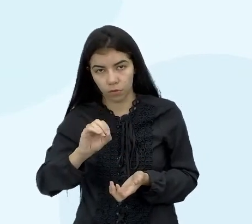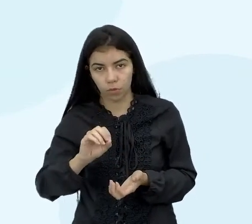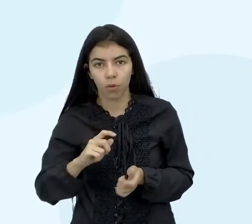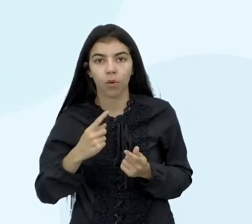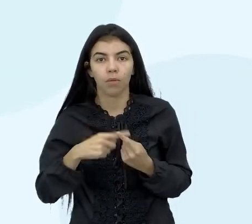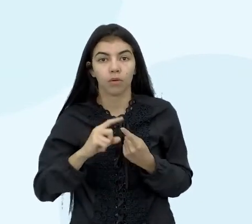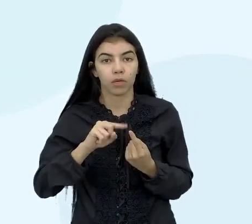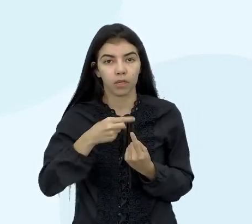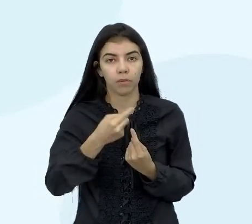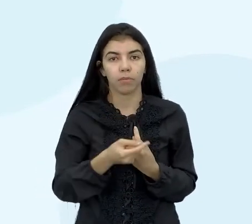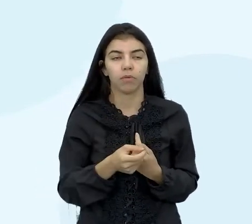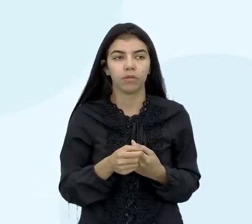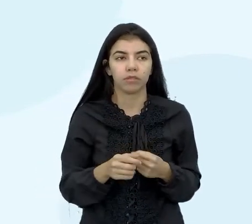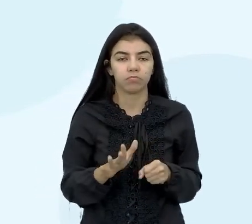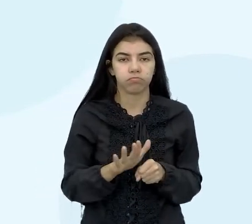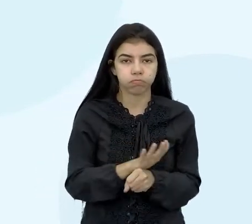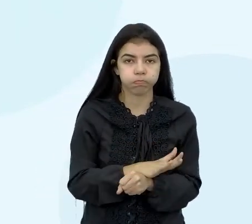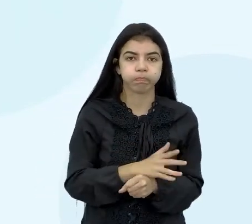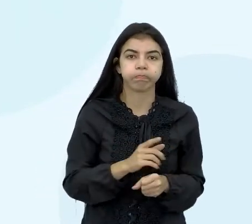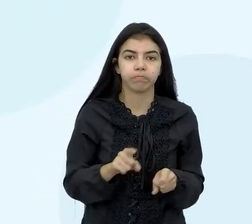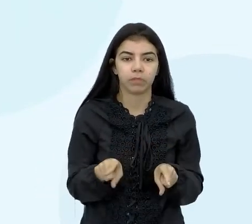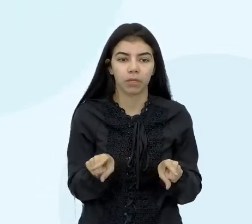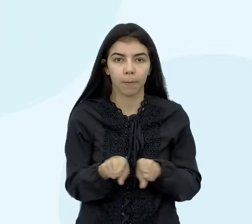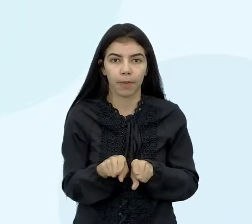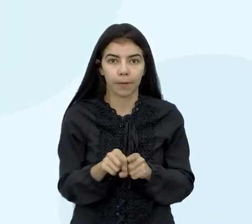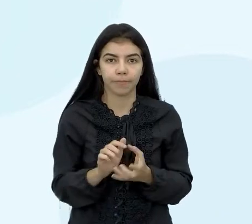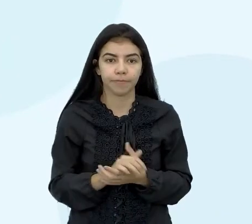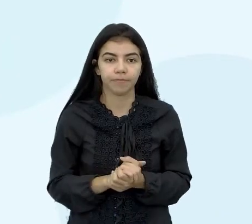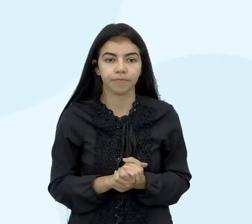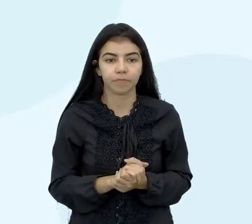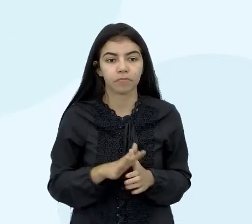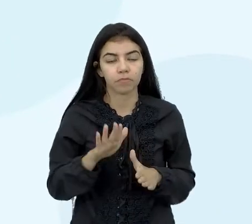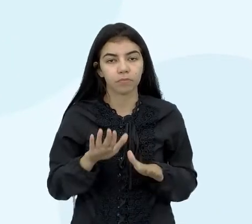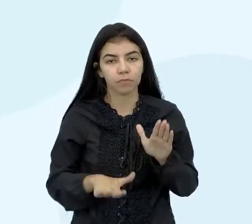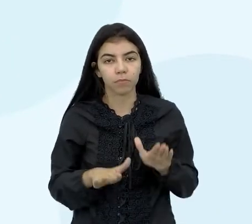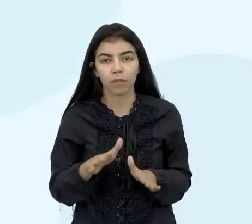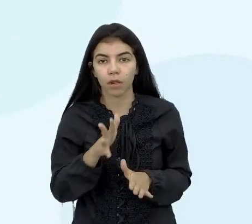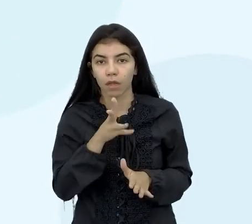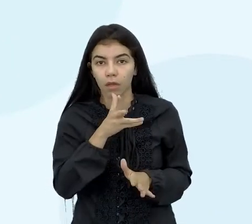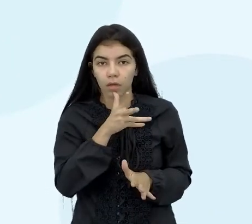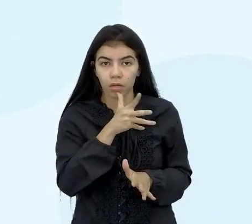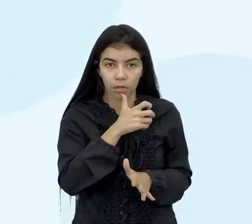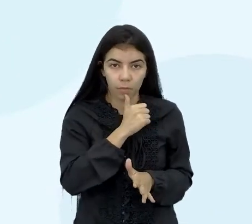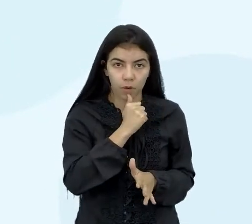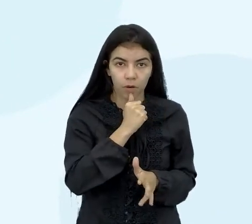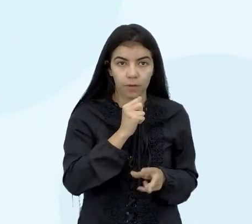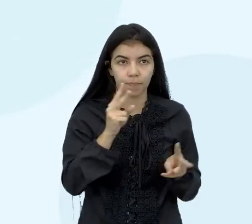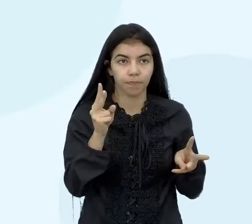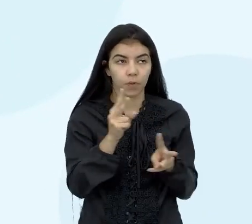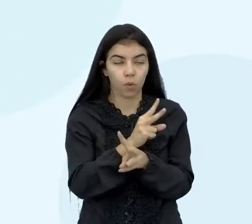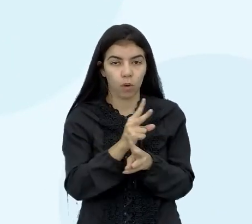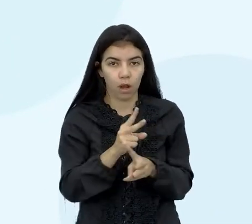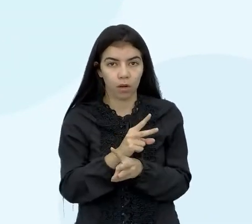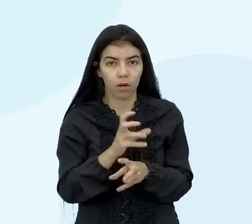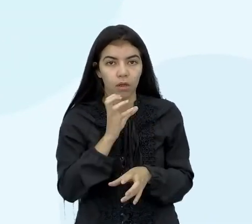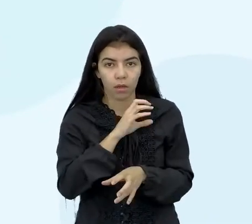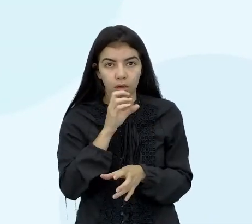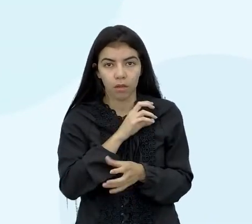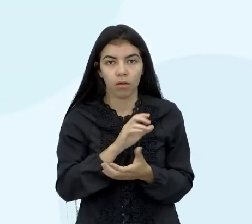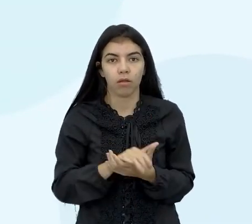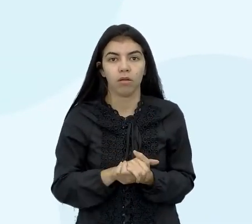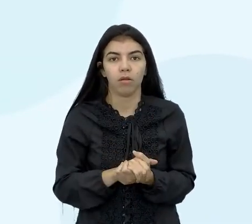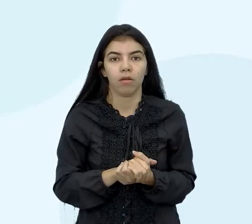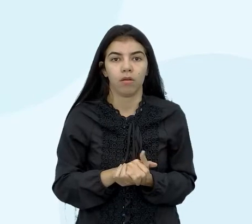pode entupir, pode fazer com que demore mais, né, o ar para passar e isso superaqueça e acaba queimando aí